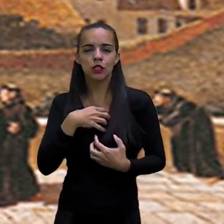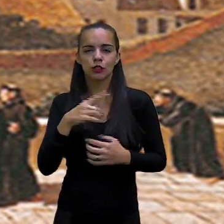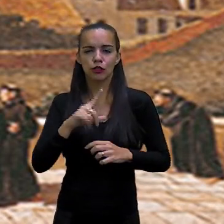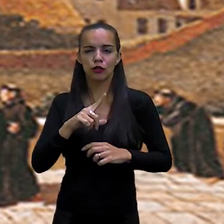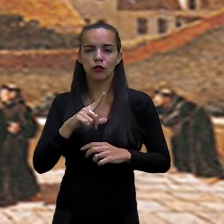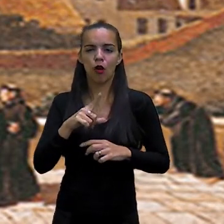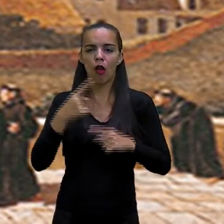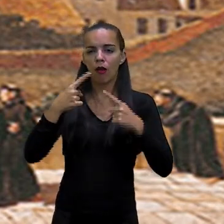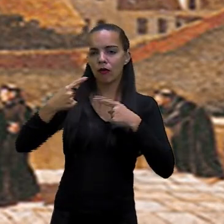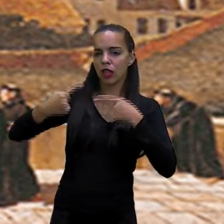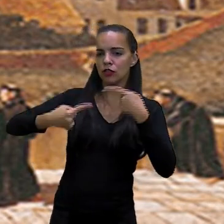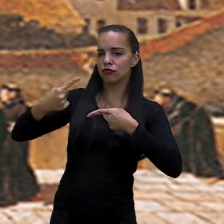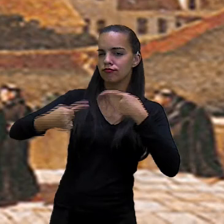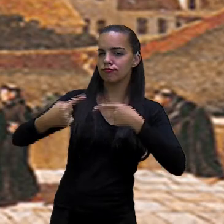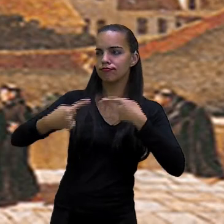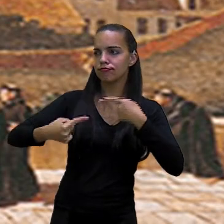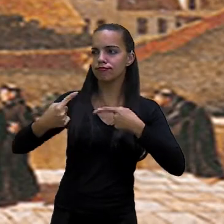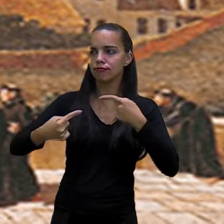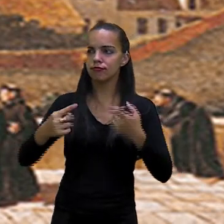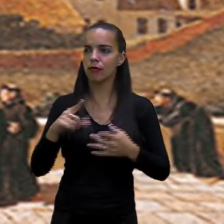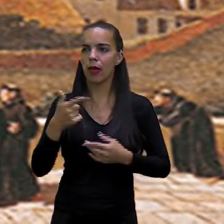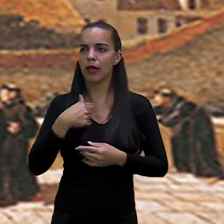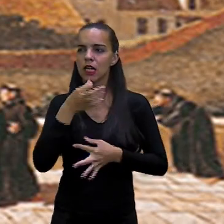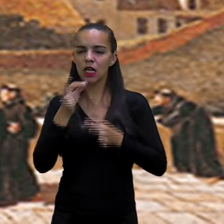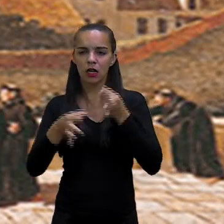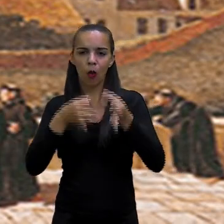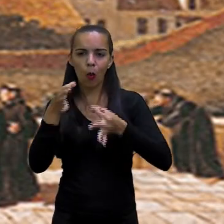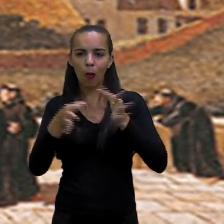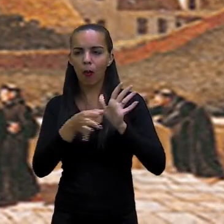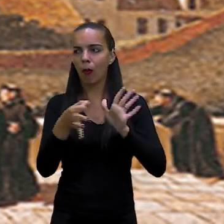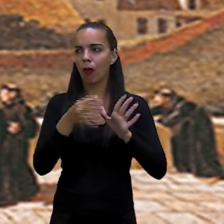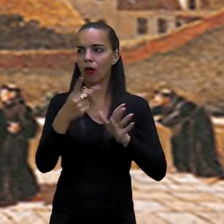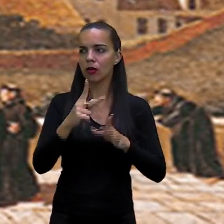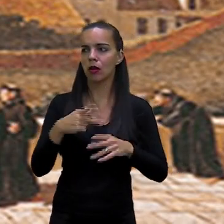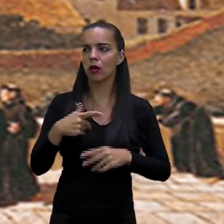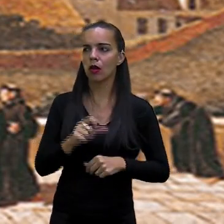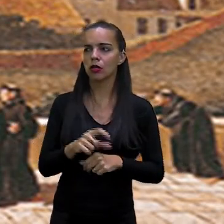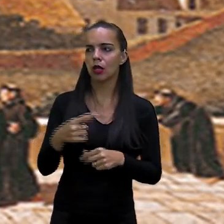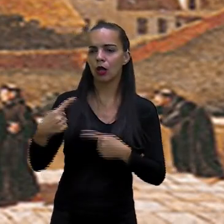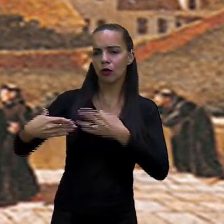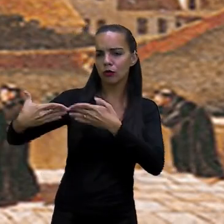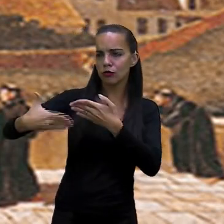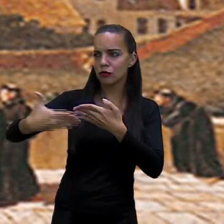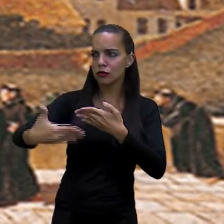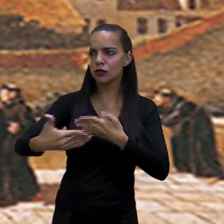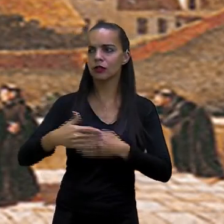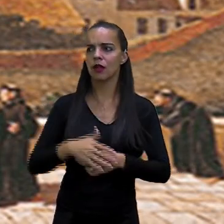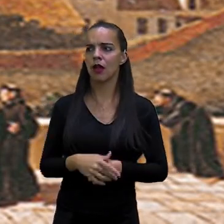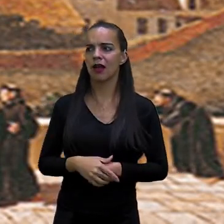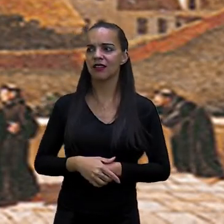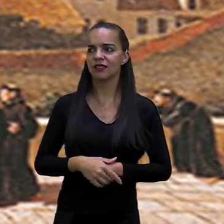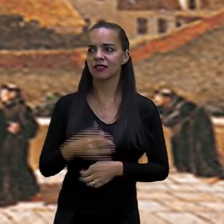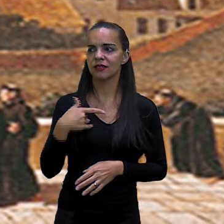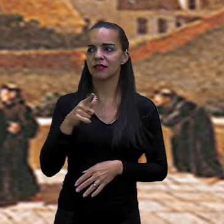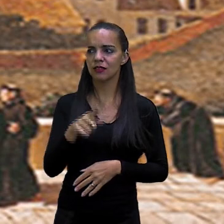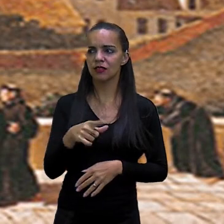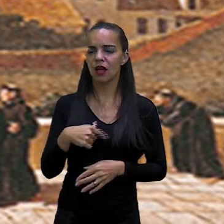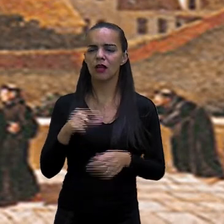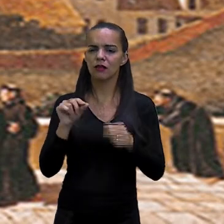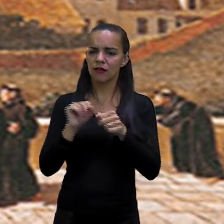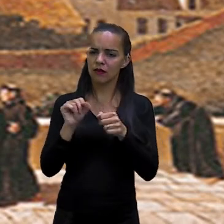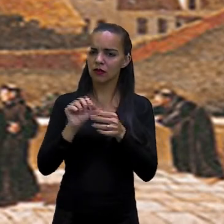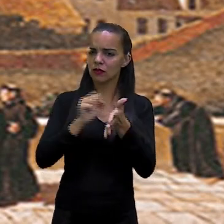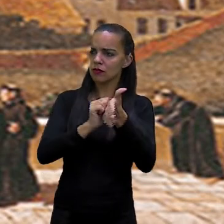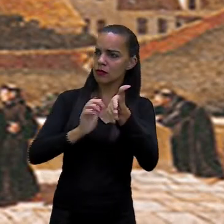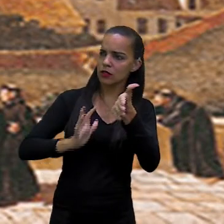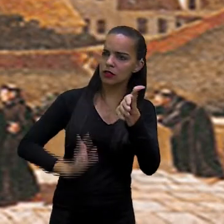cidadania para estabelecer até hoje, nos nossos dias, Acesse as nossas